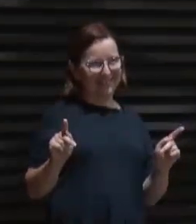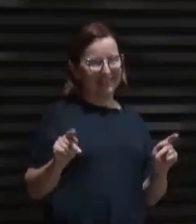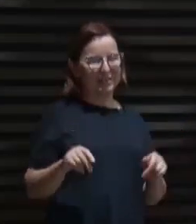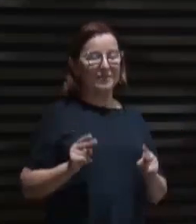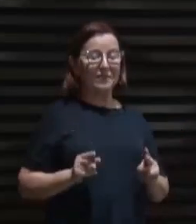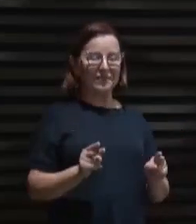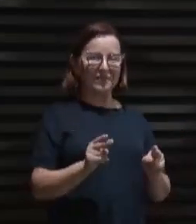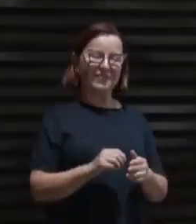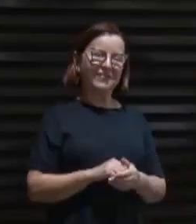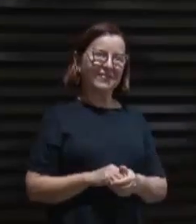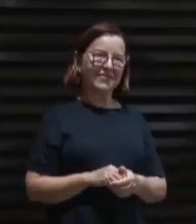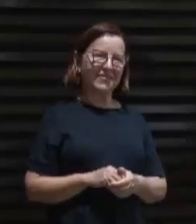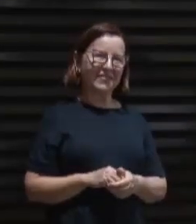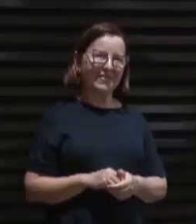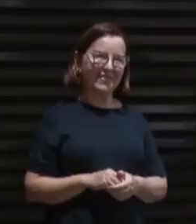Continua.